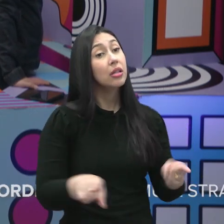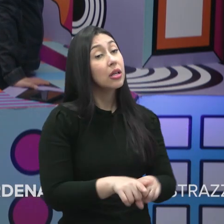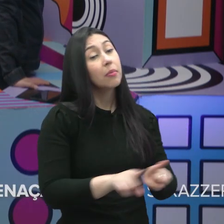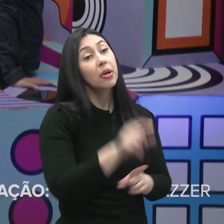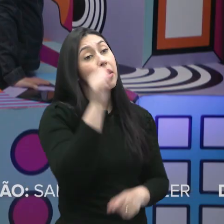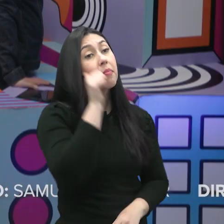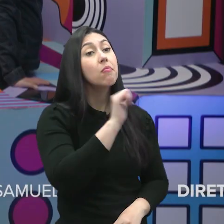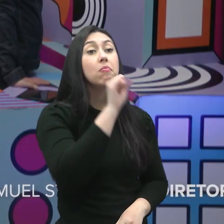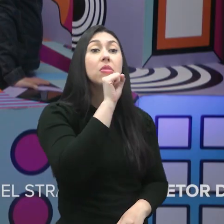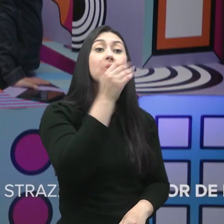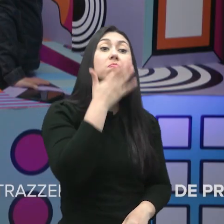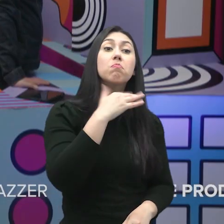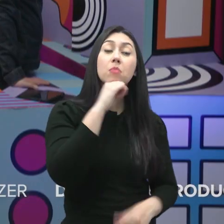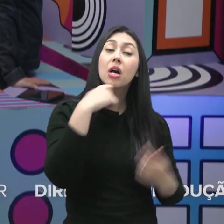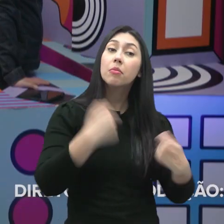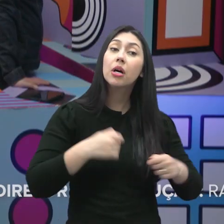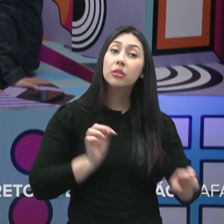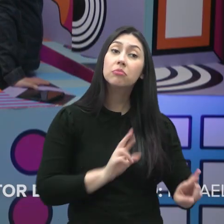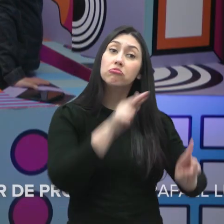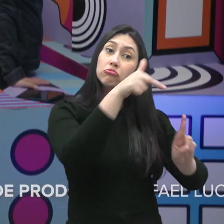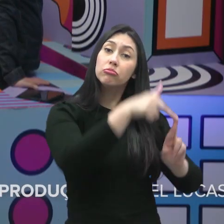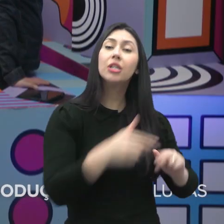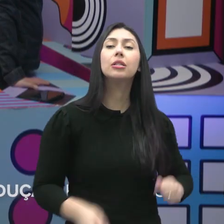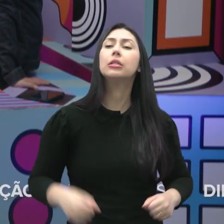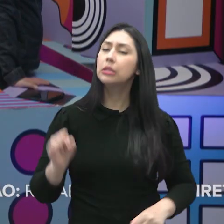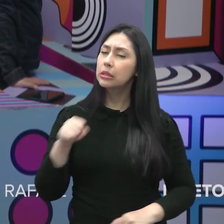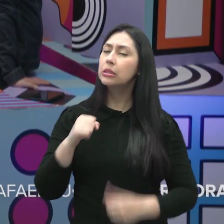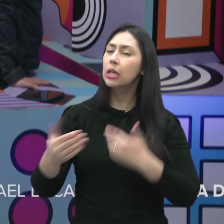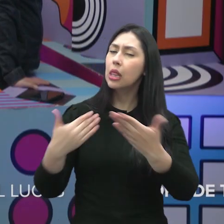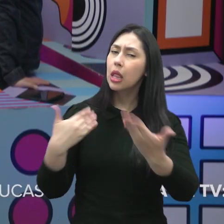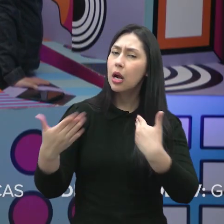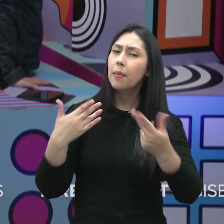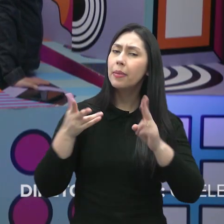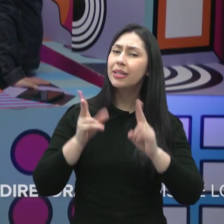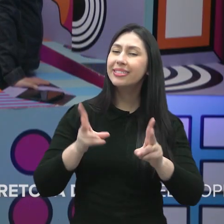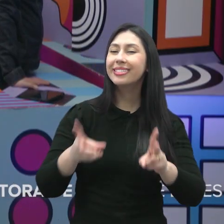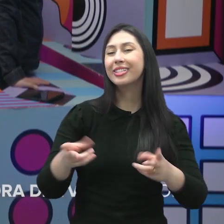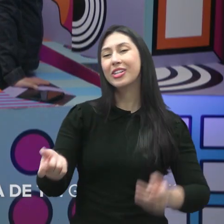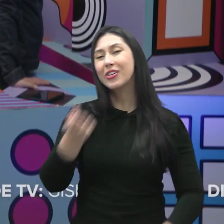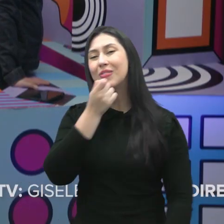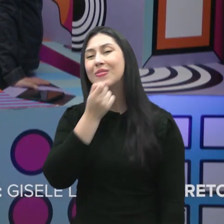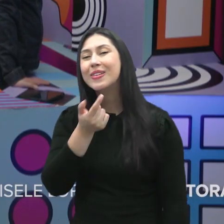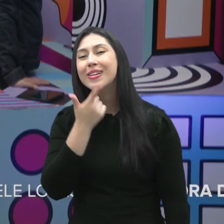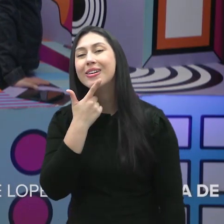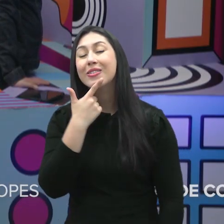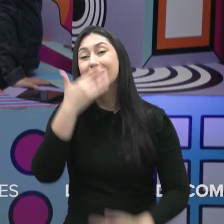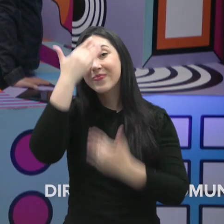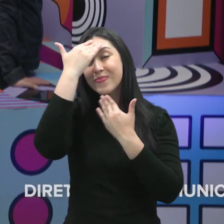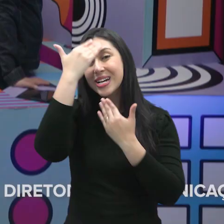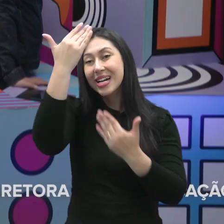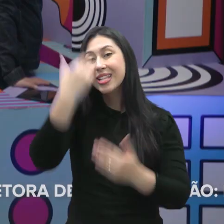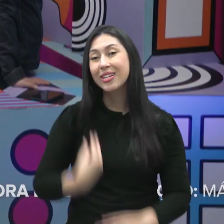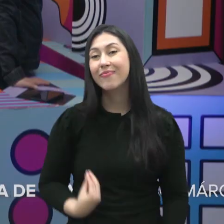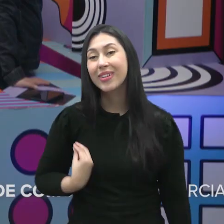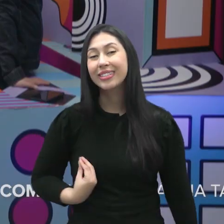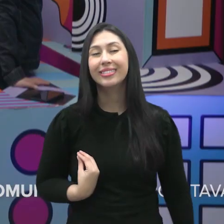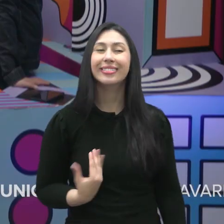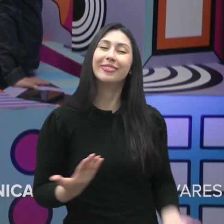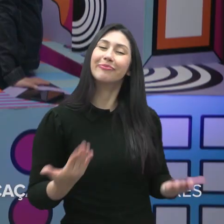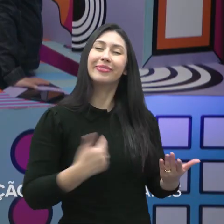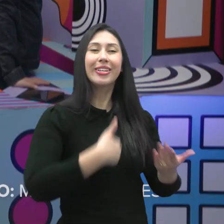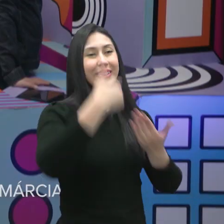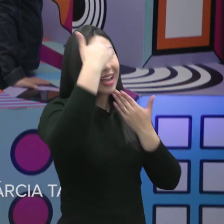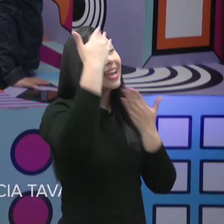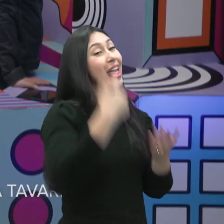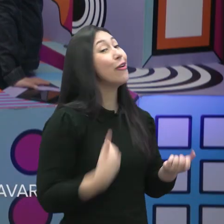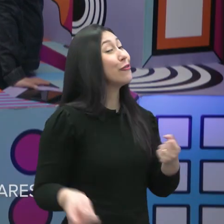para o filho, Perfeitamente, né? perfeitamente. Diálogo sempre aí nessa decisão também, É isso, né? Lucas Guerra, obrigado pela presença mais uma vez, bem-vindo sempre. Eu que agradeço,